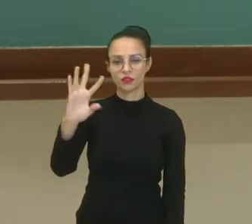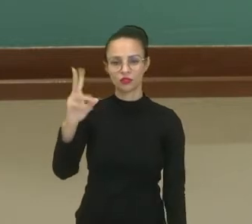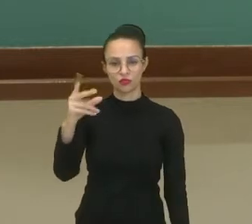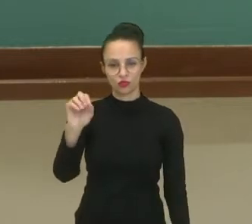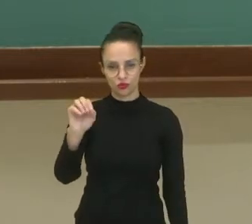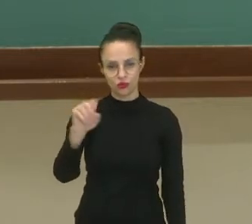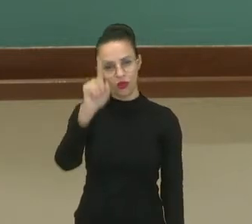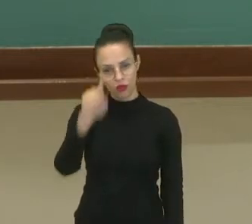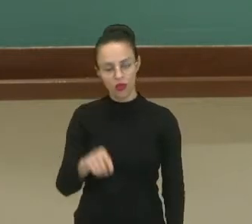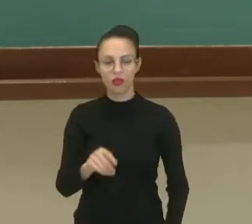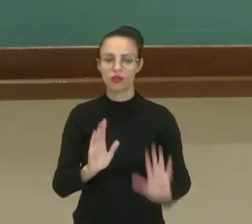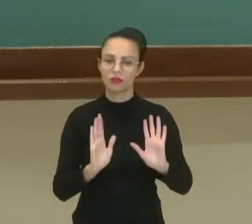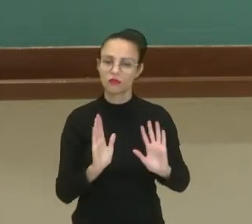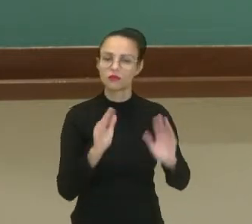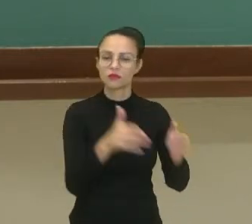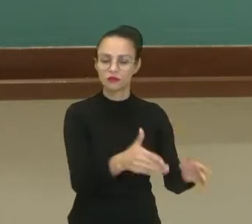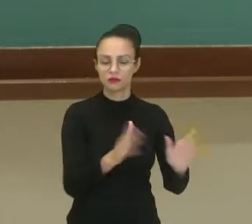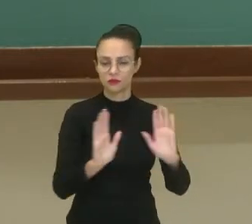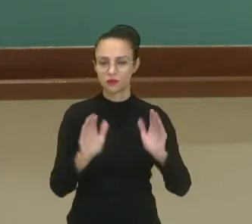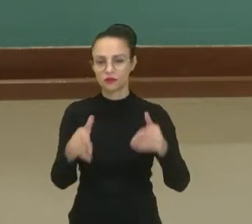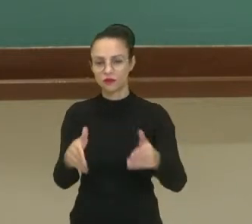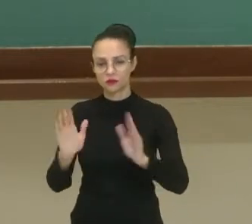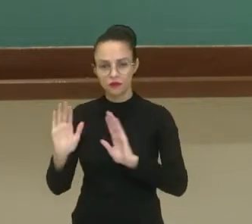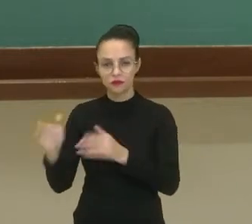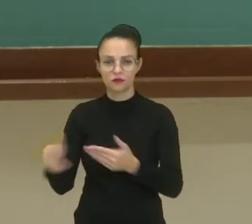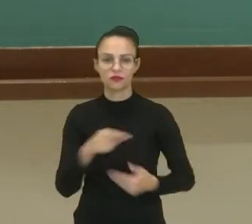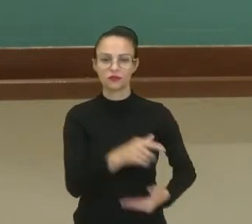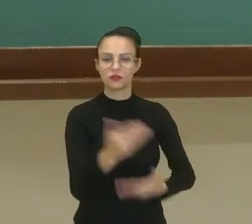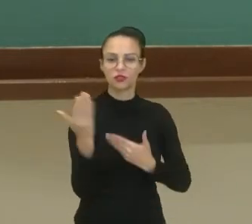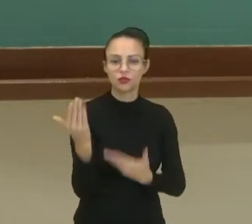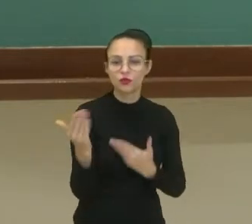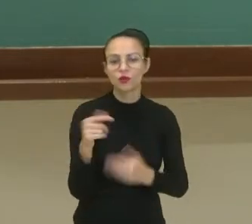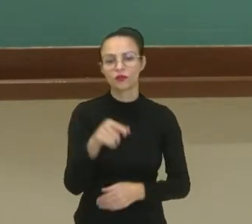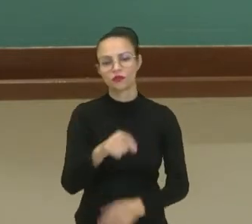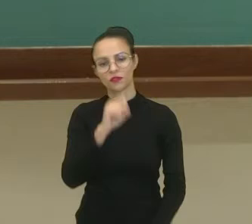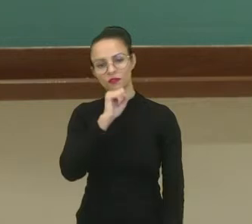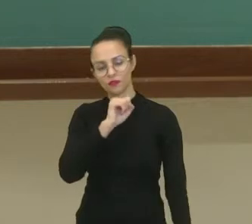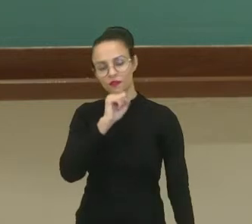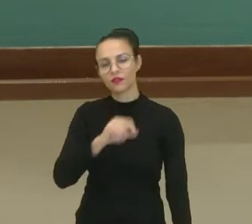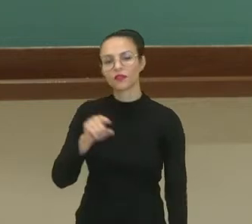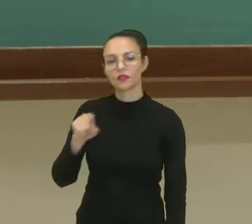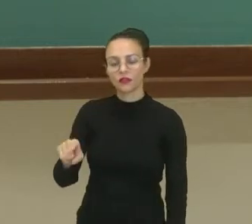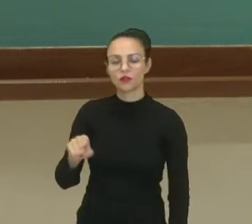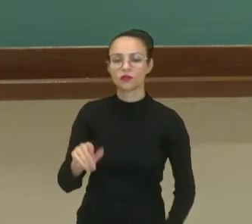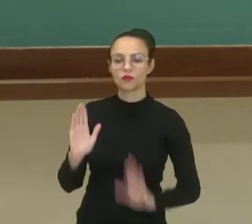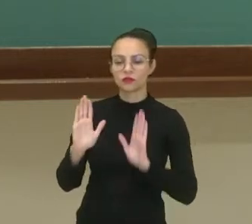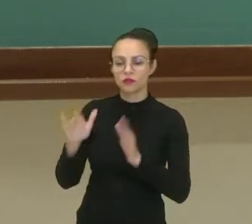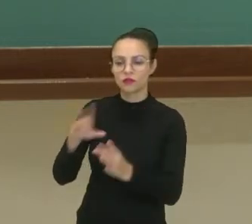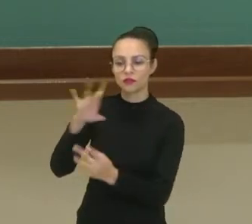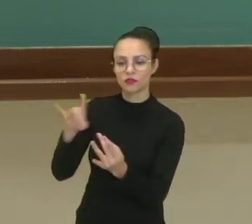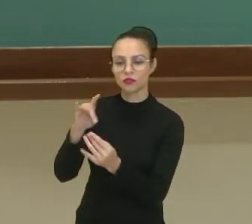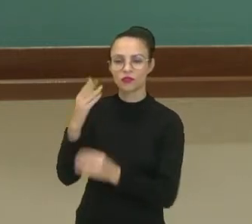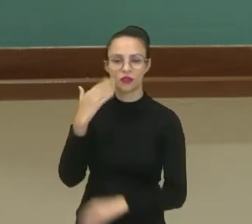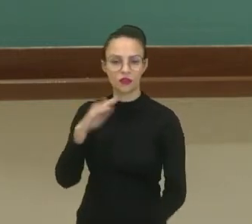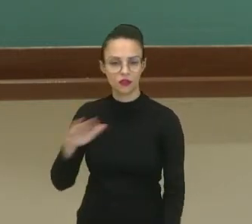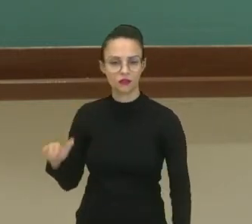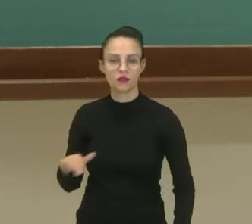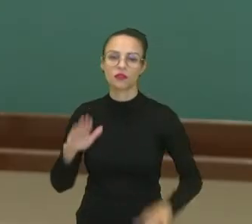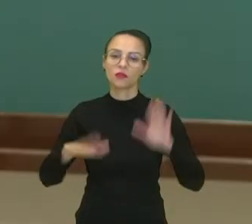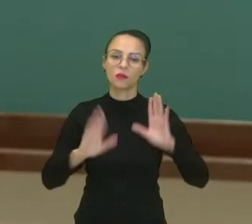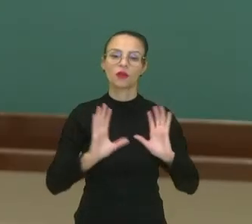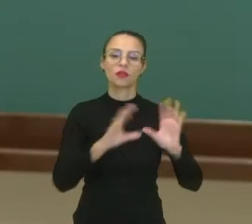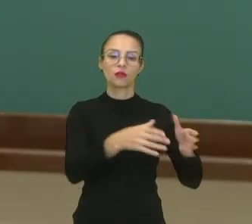né? Público jovem, público da melhor idade, né? Específico para crianças, então vai depender desse